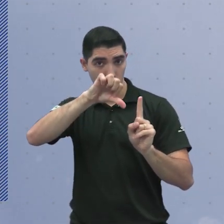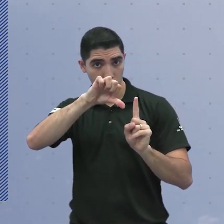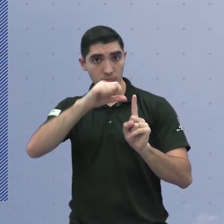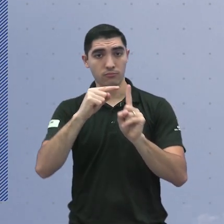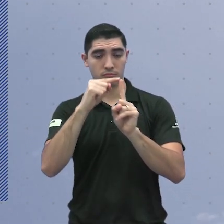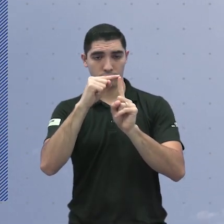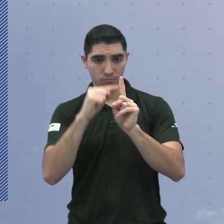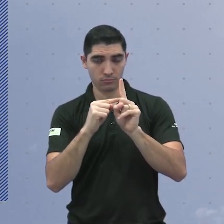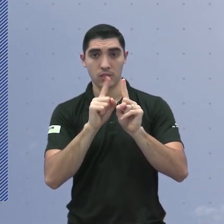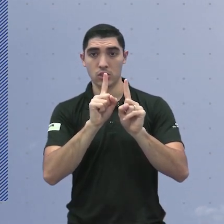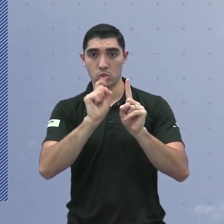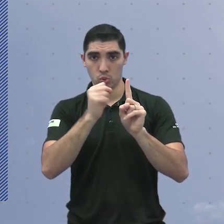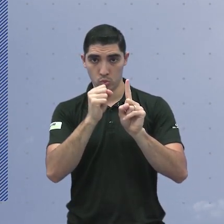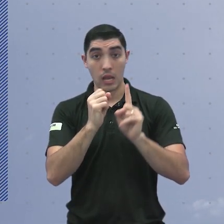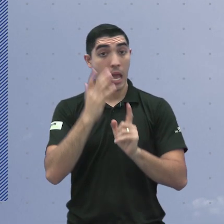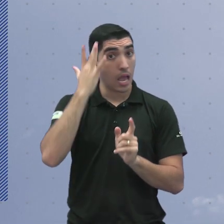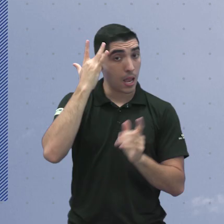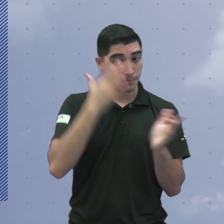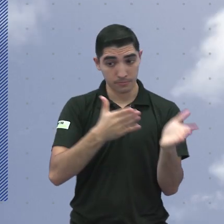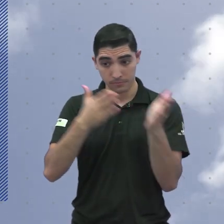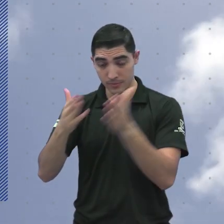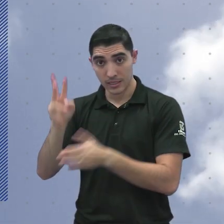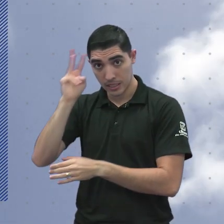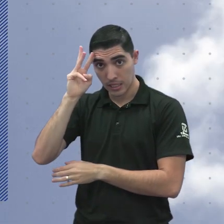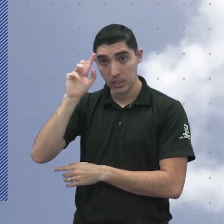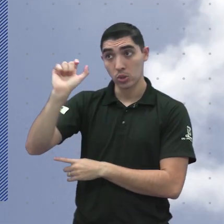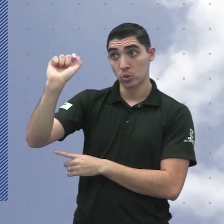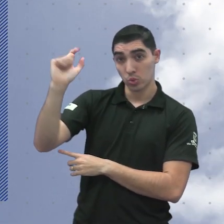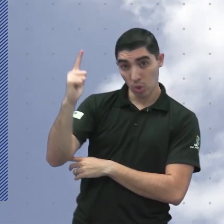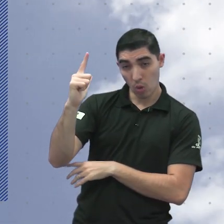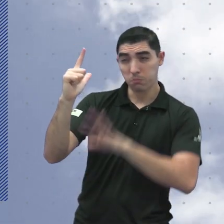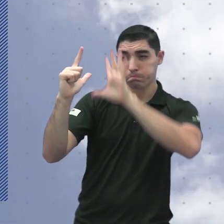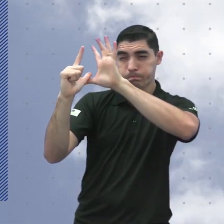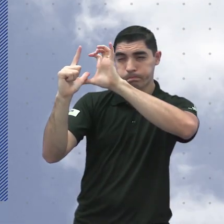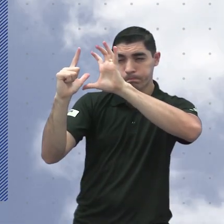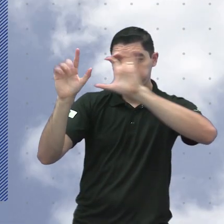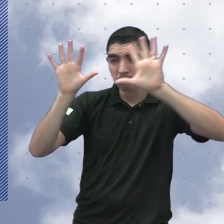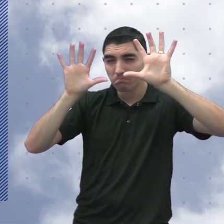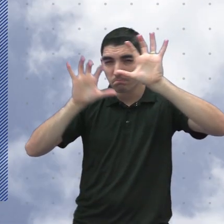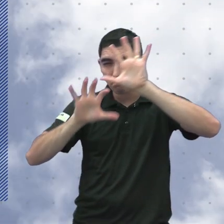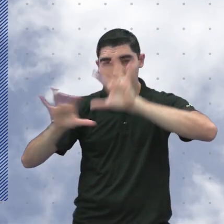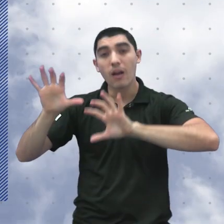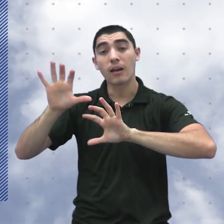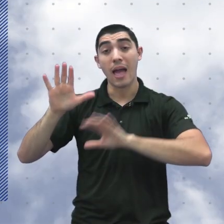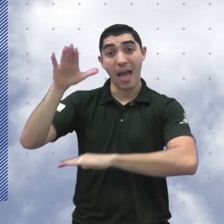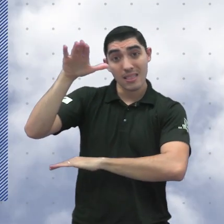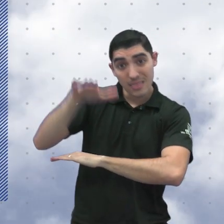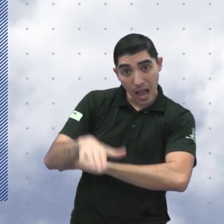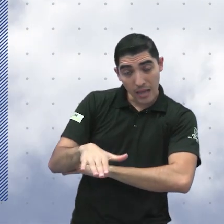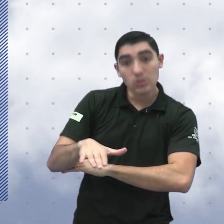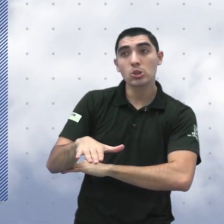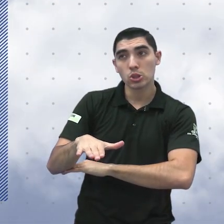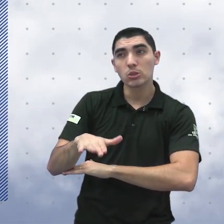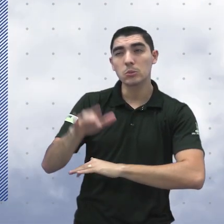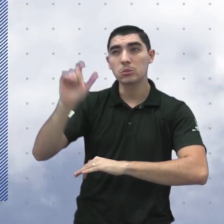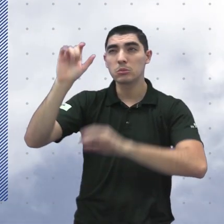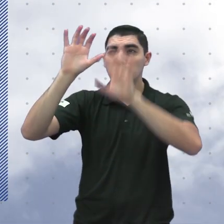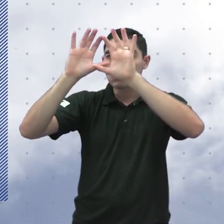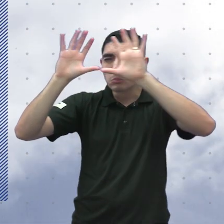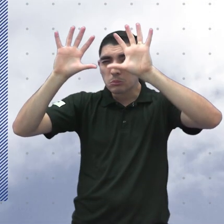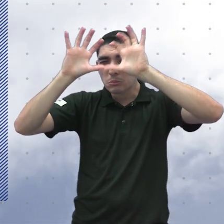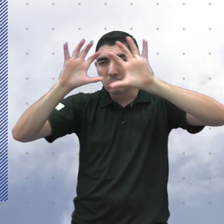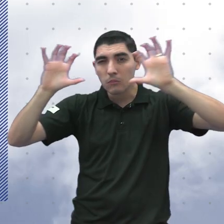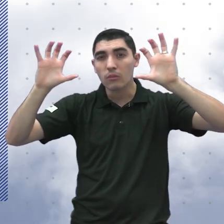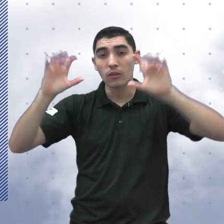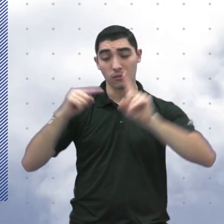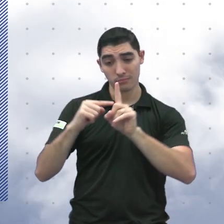de 29 graus, com mínima de 18. Amanhã o dia será de sol com névoa pela manhã. À tarde o céu ficará nublado e